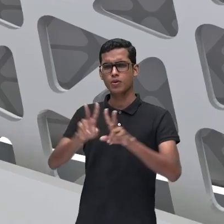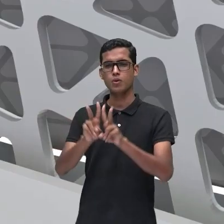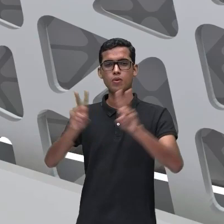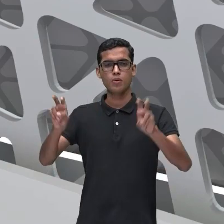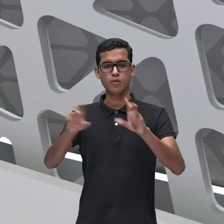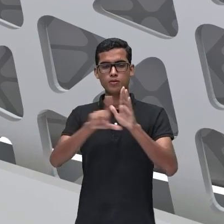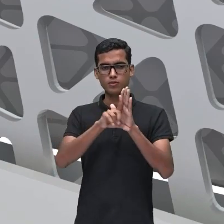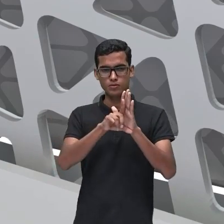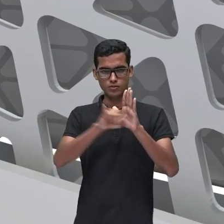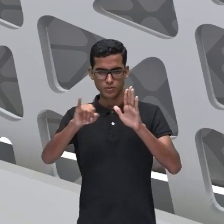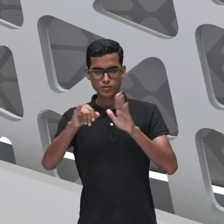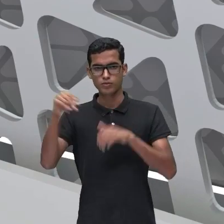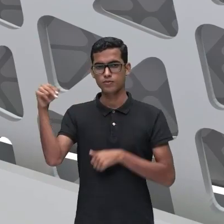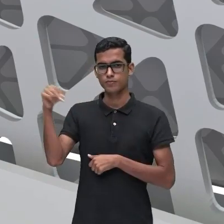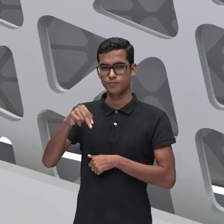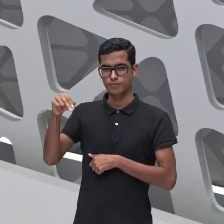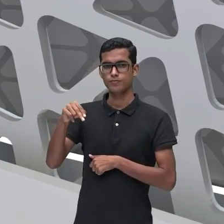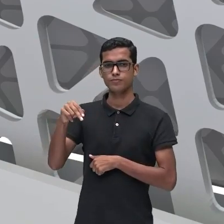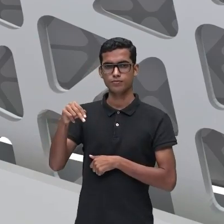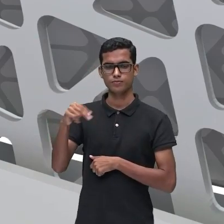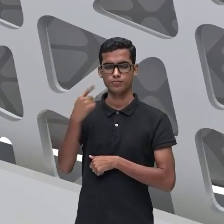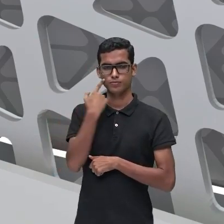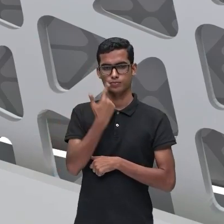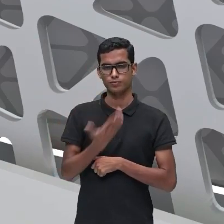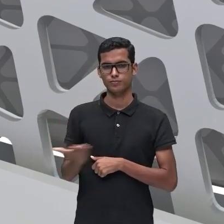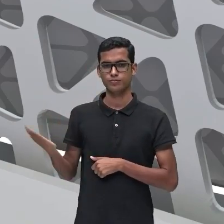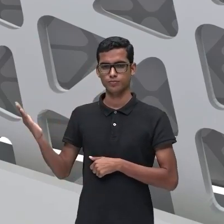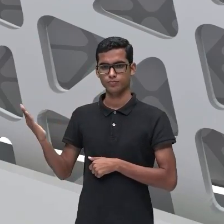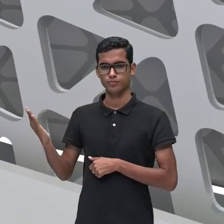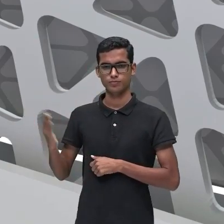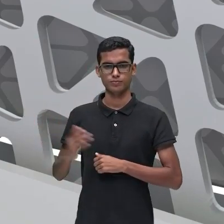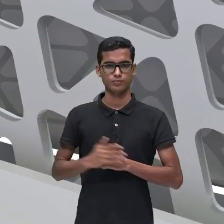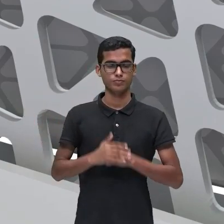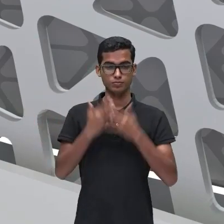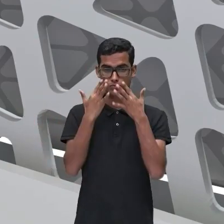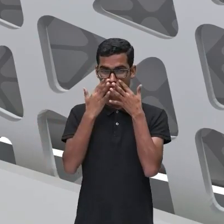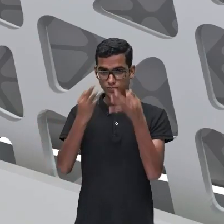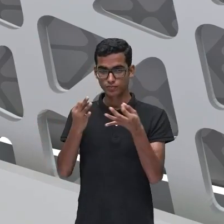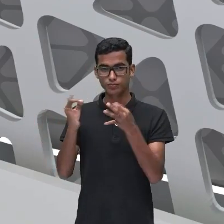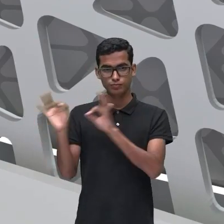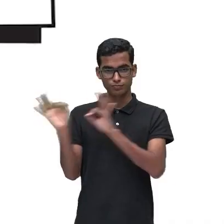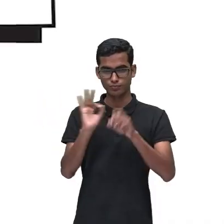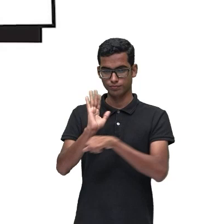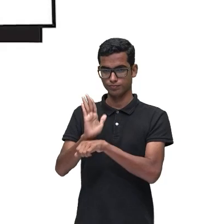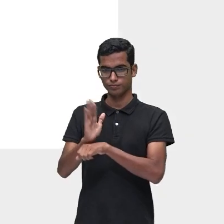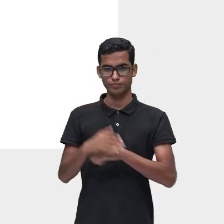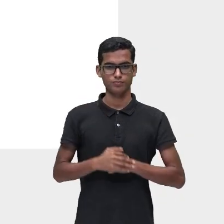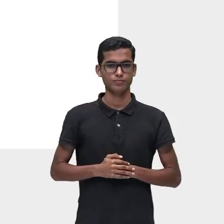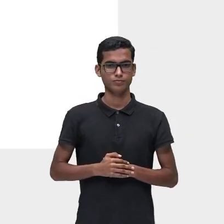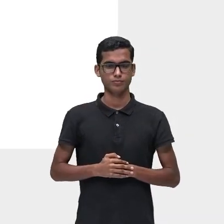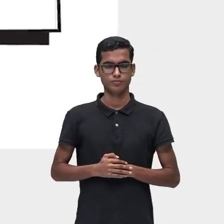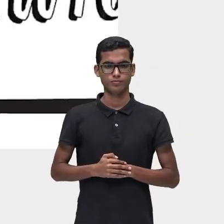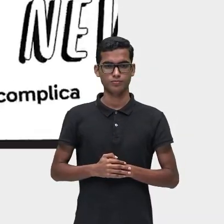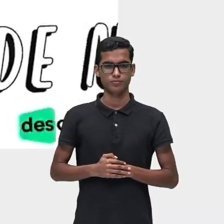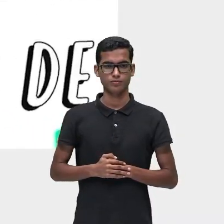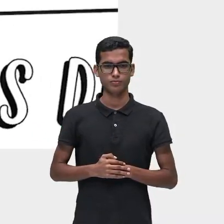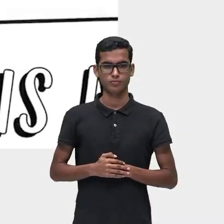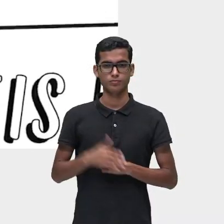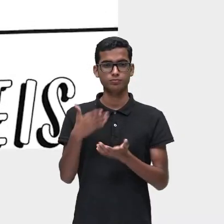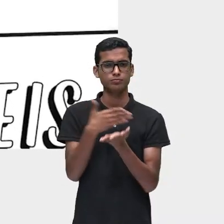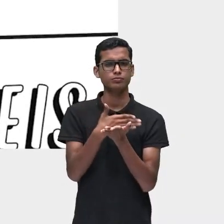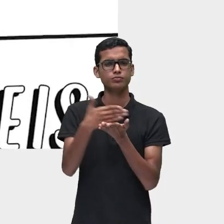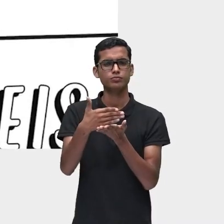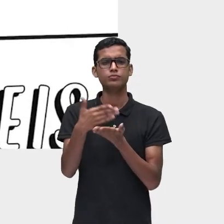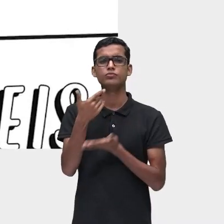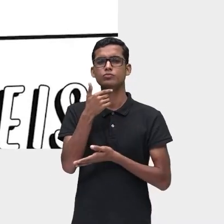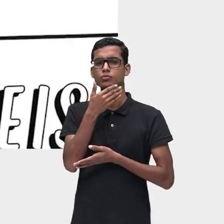sobre as leis de Newton. Fiquem atentos, prestem bastante atenção. Começa com o nascimento de um físico que